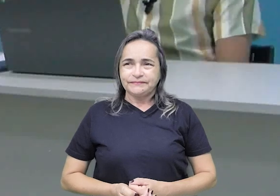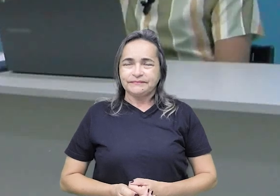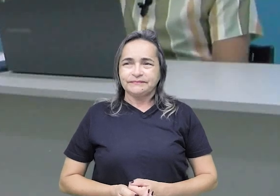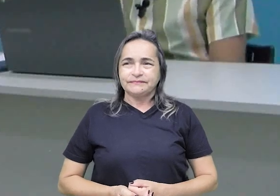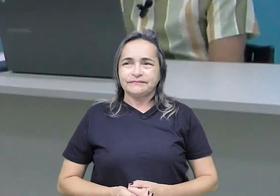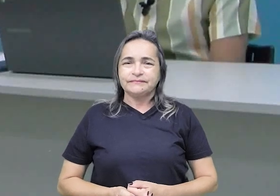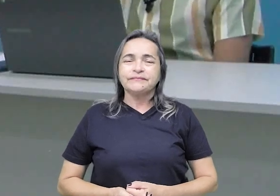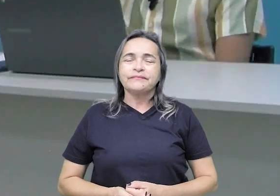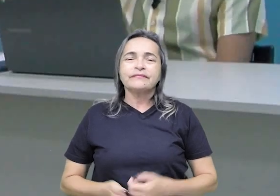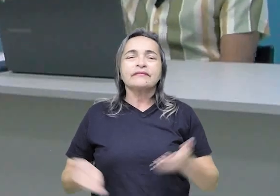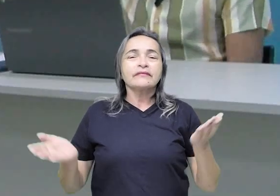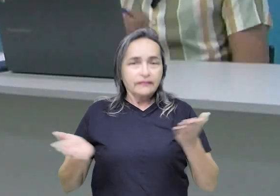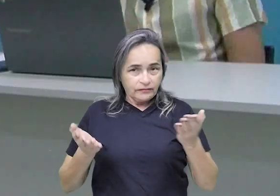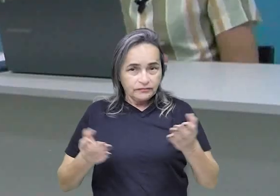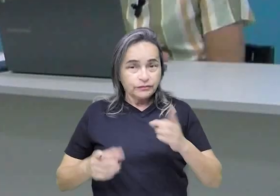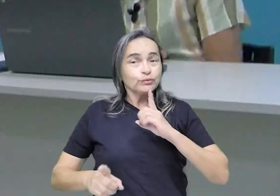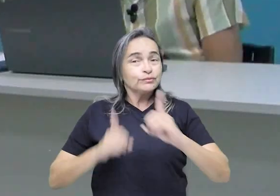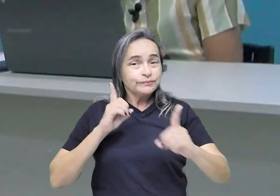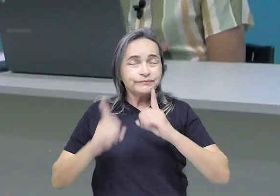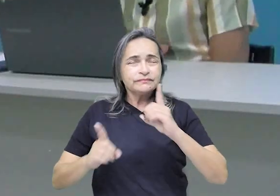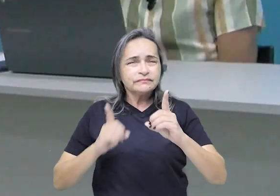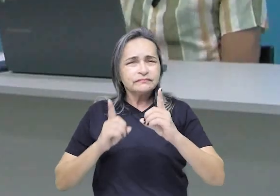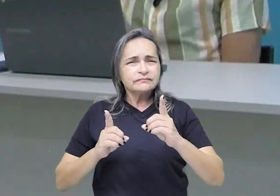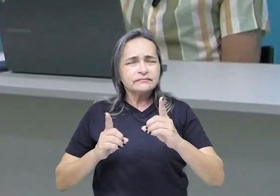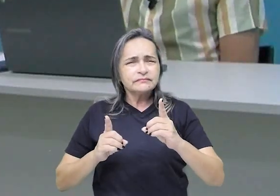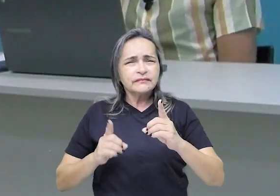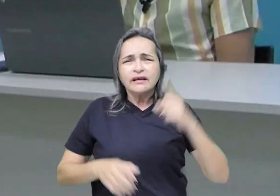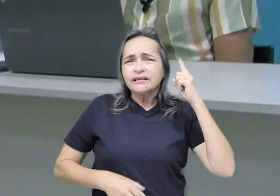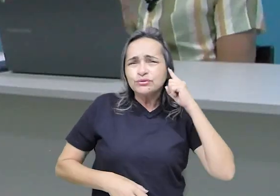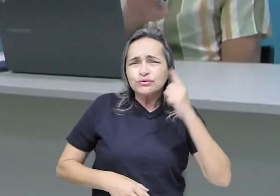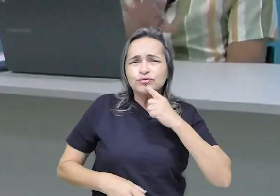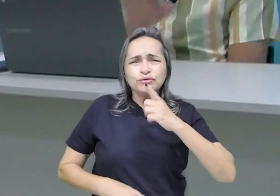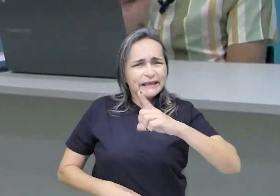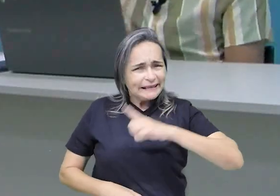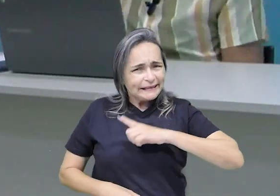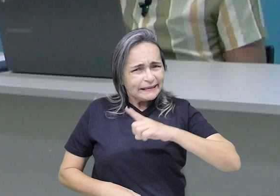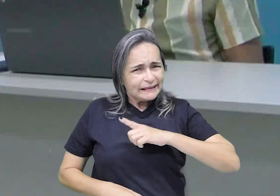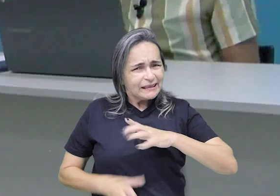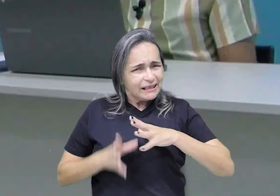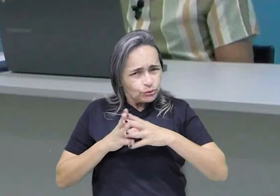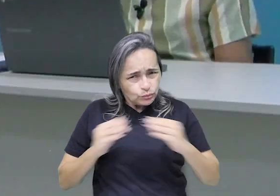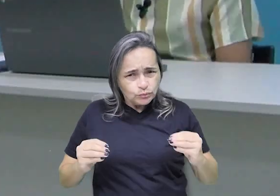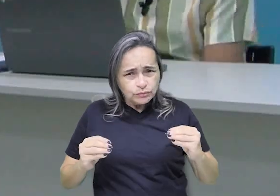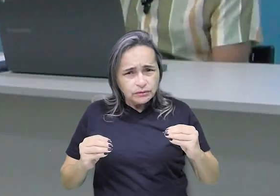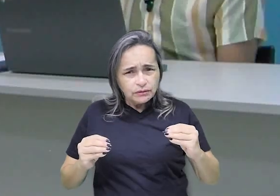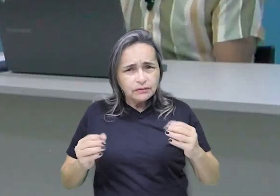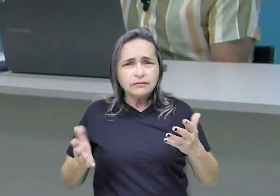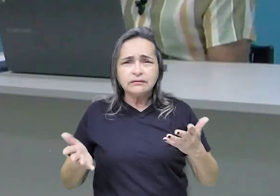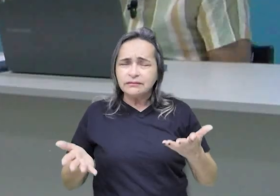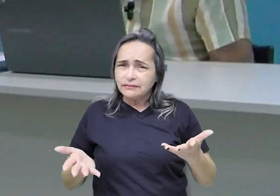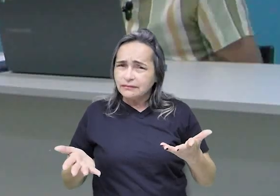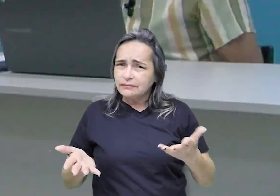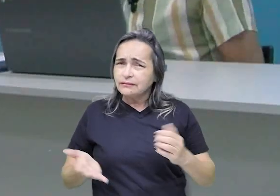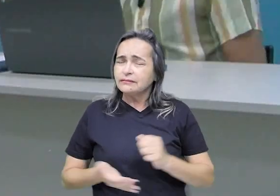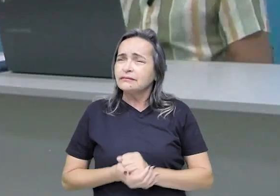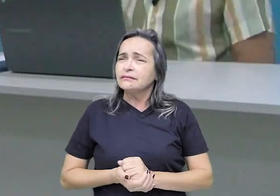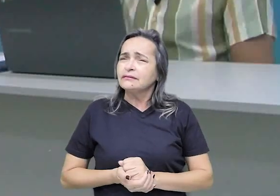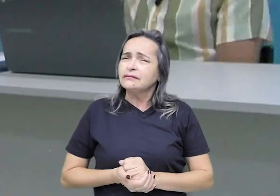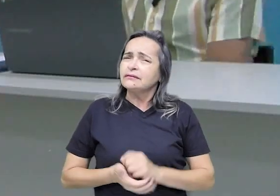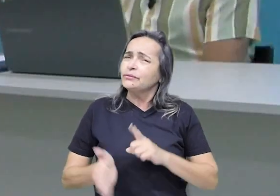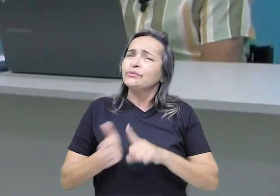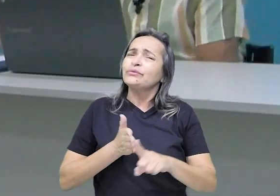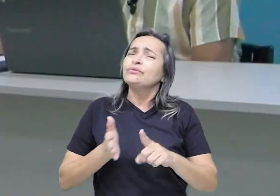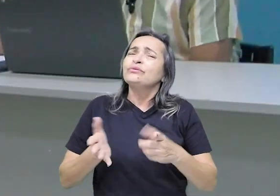diálogo sobre cura da surdez. Mas eu estava aqui dando uma pesquisada, fazendo aqui umas anotações, e